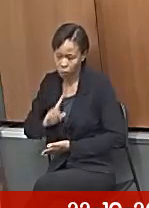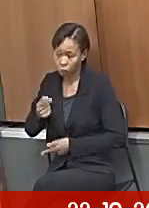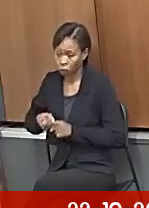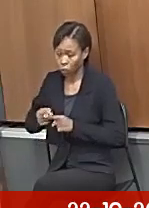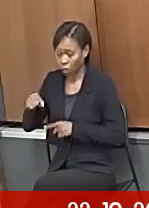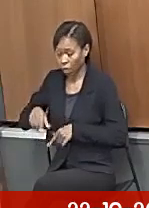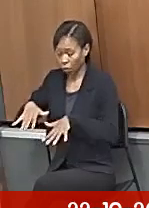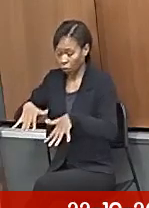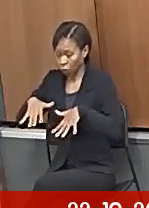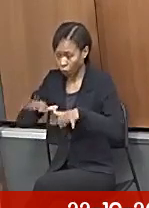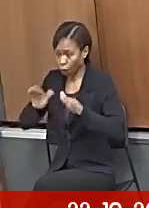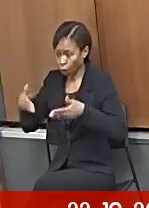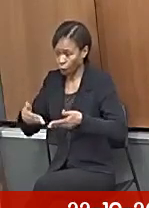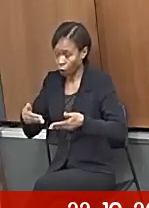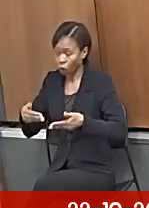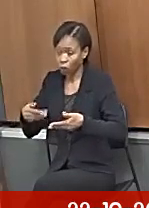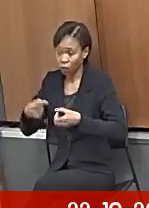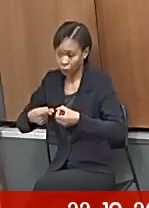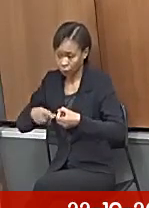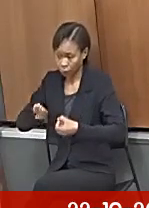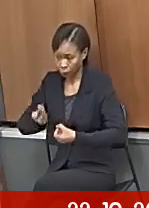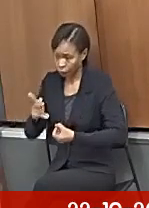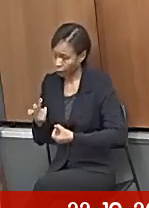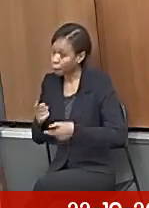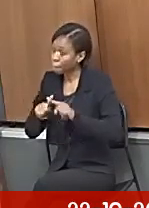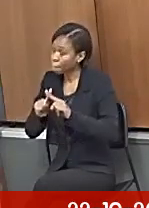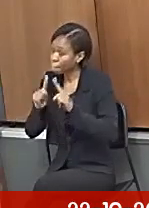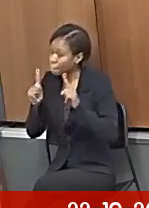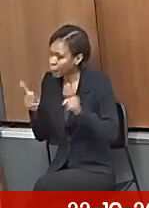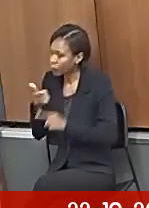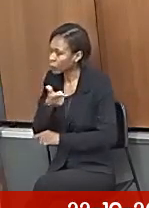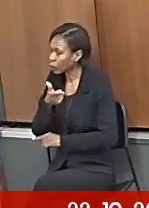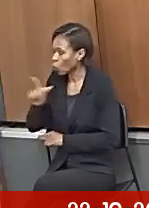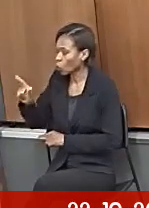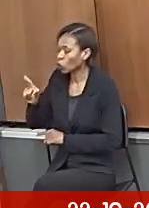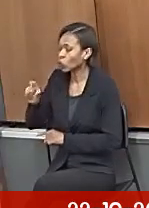seja específica para a cidade de Belo Horizonte, mas eu tenho certeza que os outros